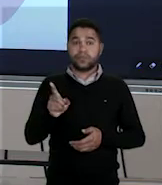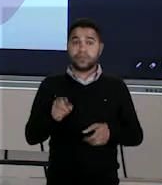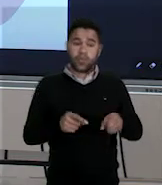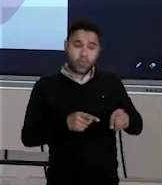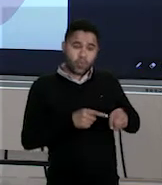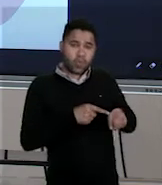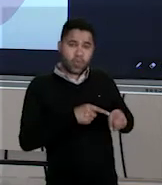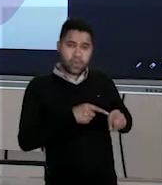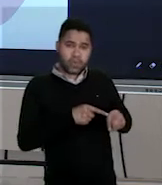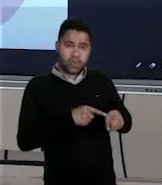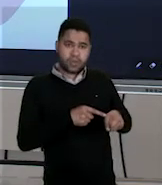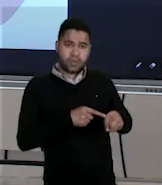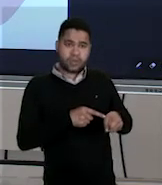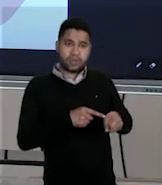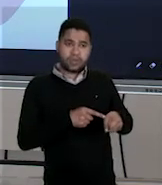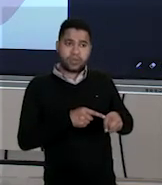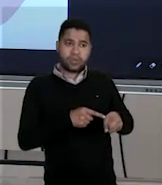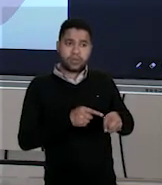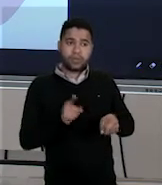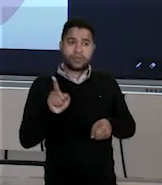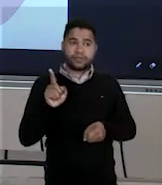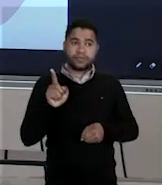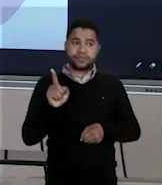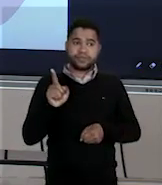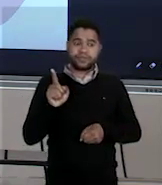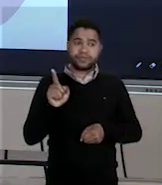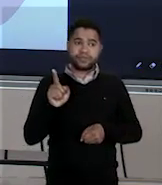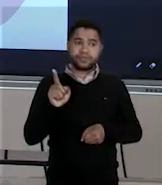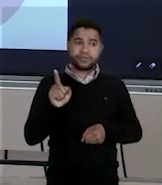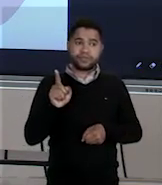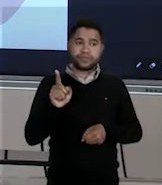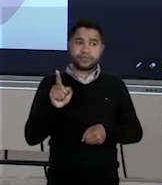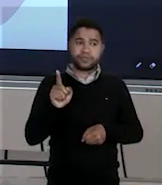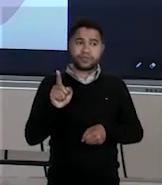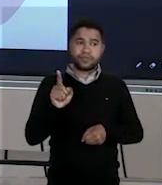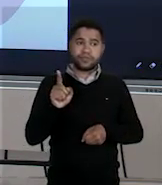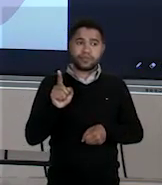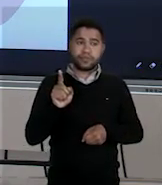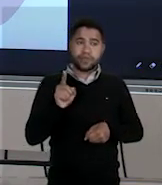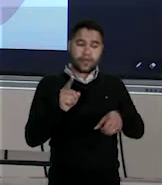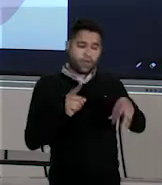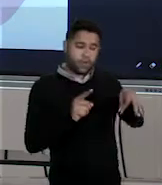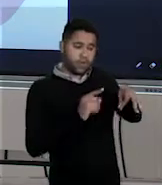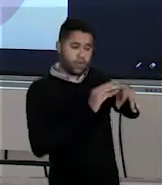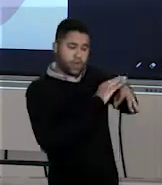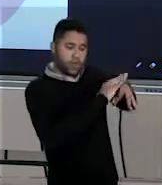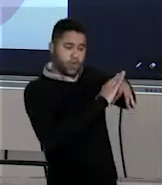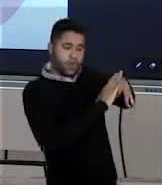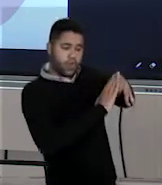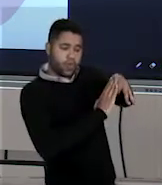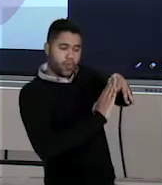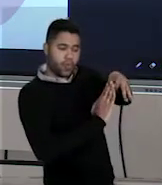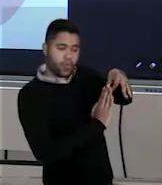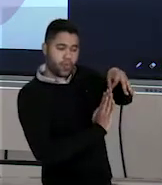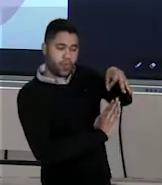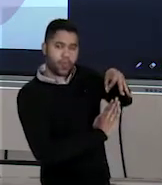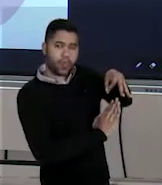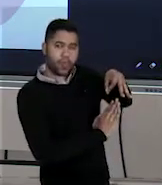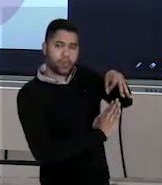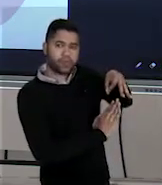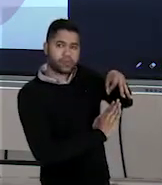do ânus e esse sentido aqui, ó, de cima para baixo, é um movimento que você